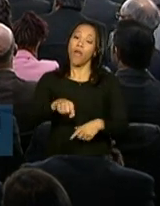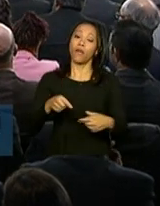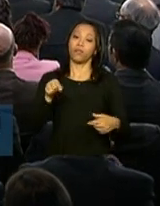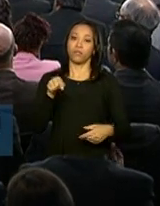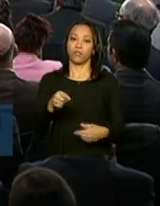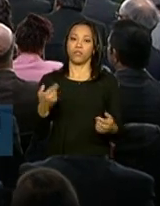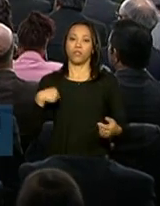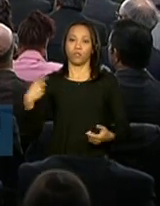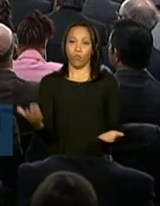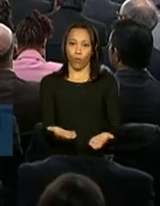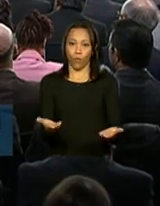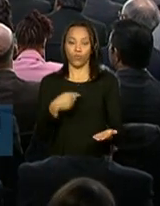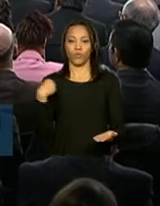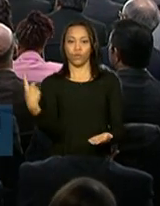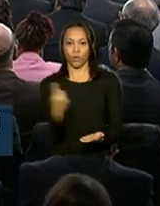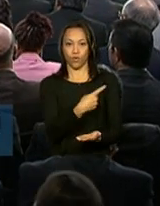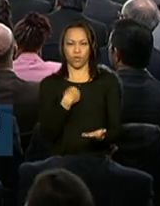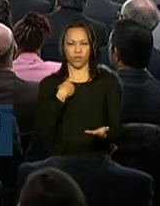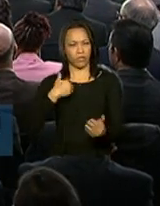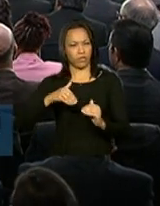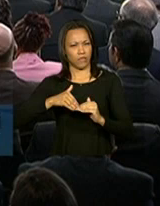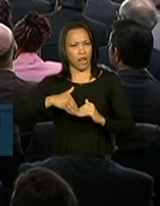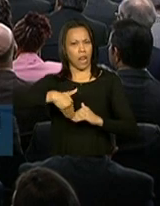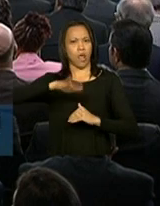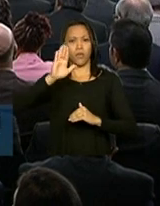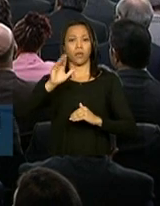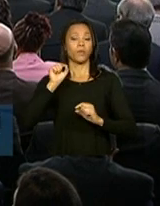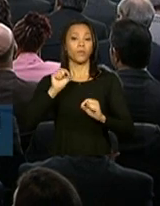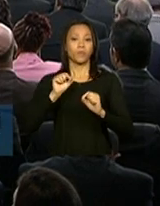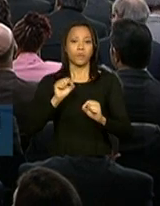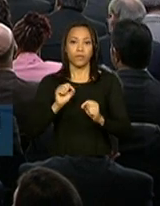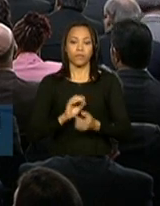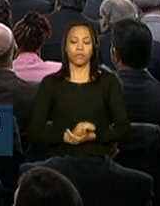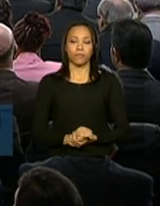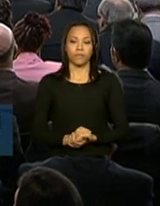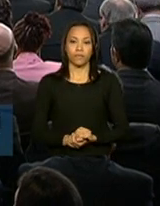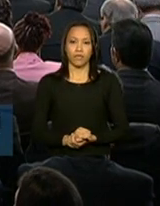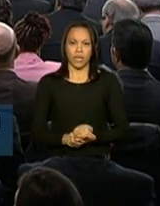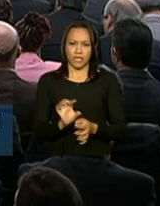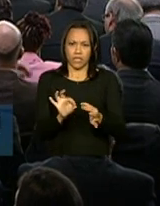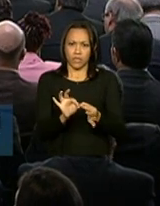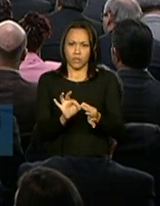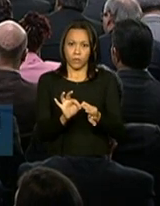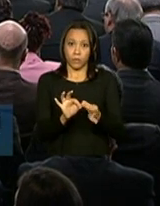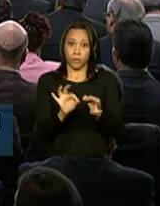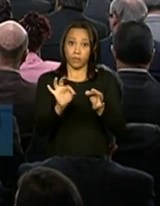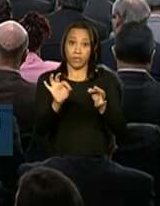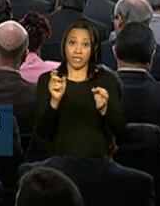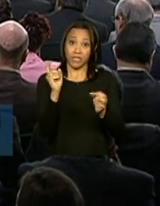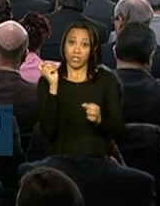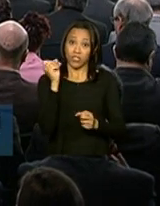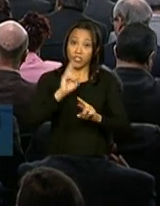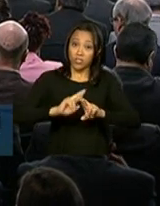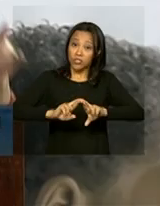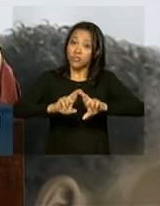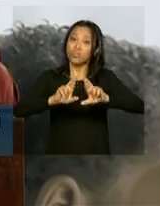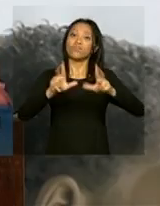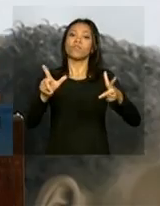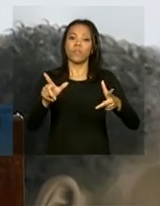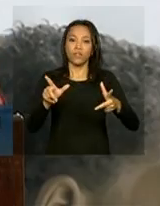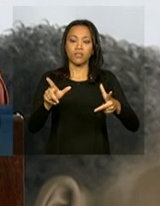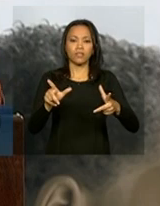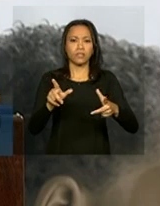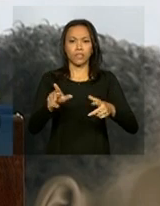hoje, estamos transpondo. Essa distância que há e essa diferença que há